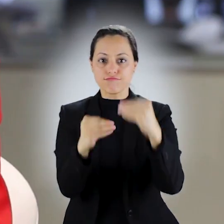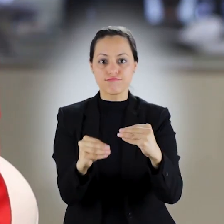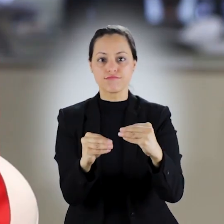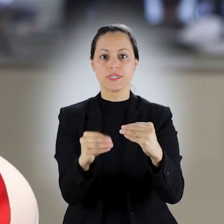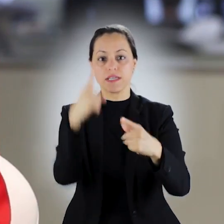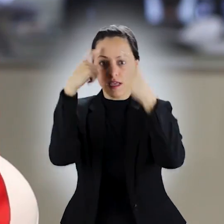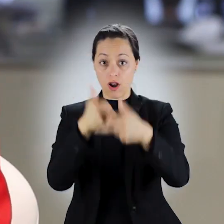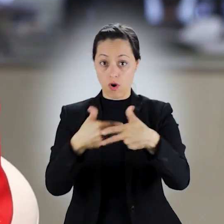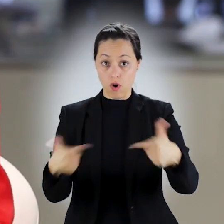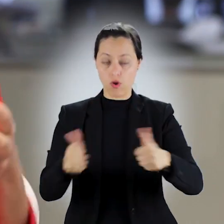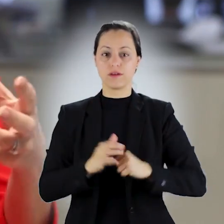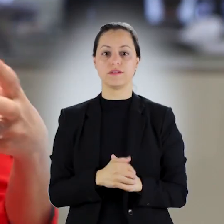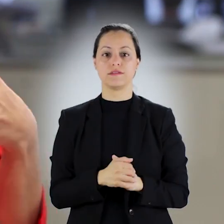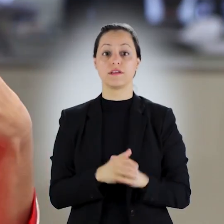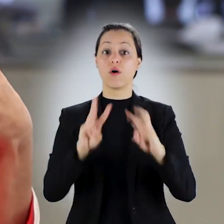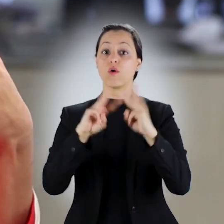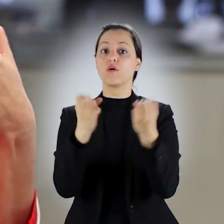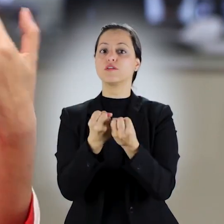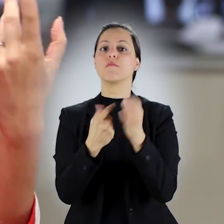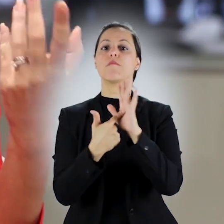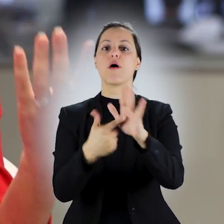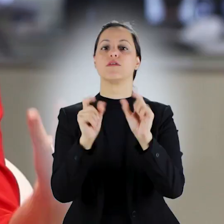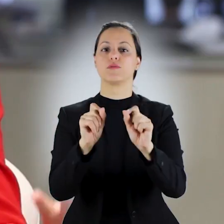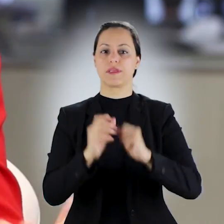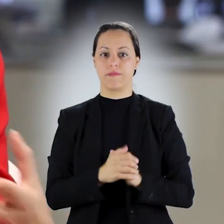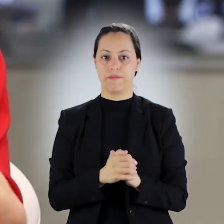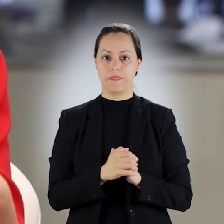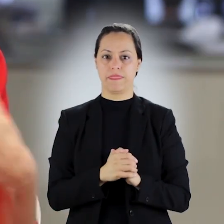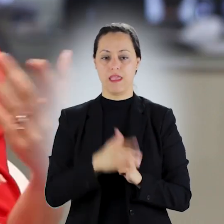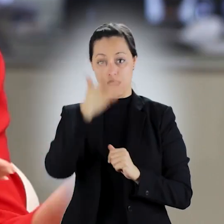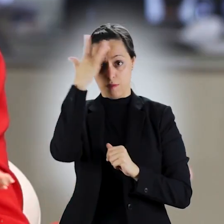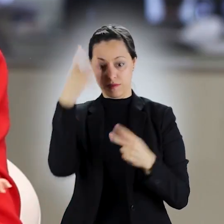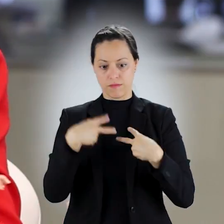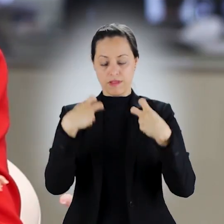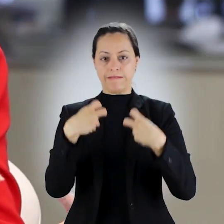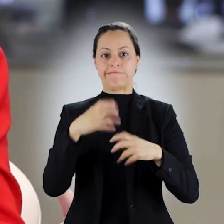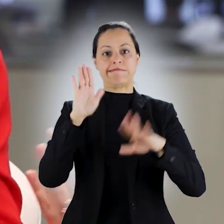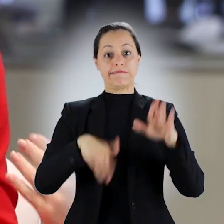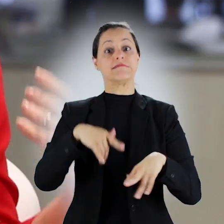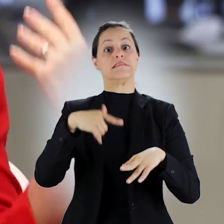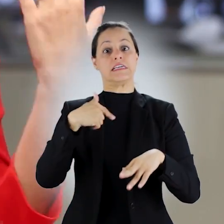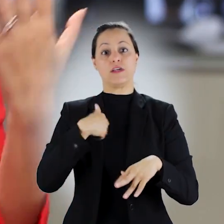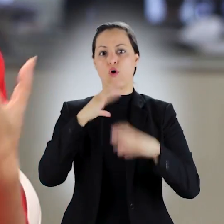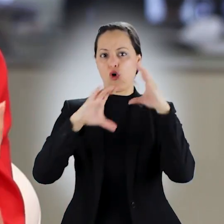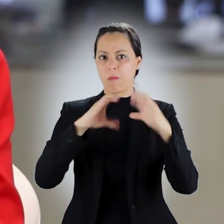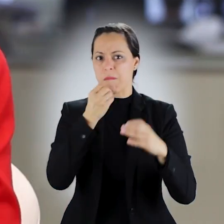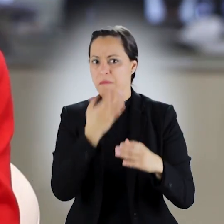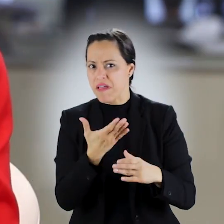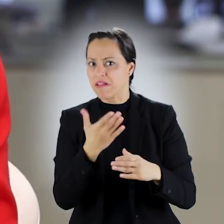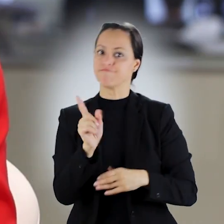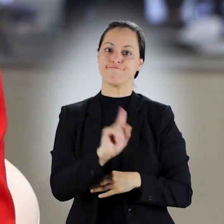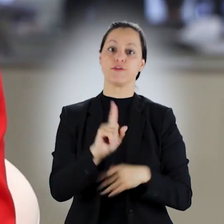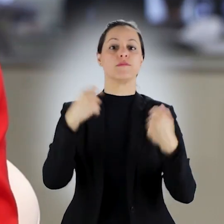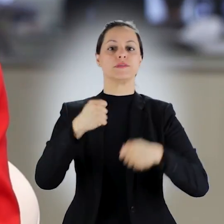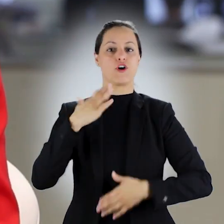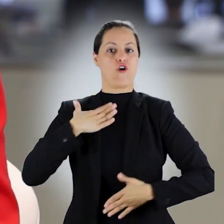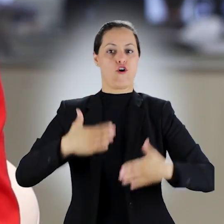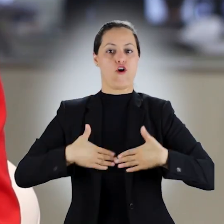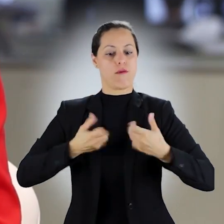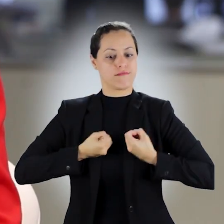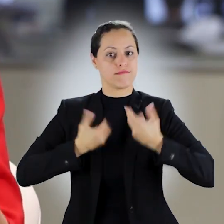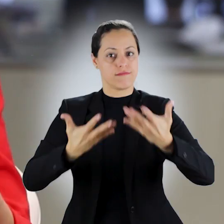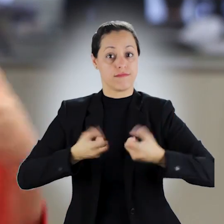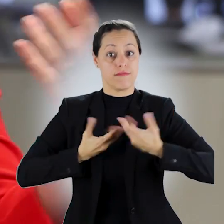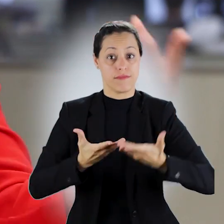desse workshop, o que que é? É que por mais que a gente ache que está se comunicando bem, a gente precisa do corpo inteiro para